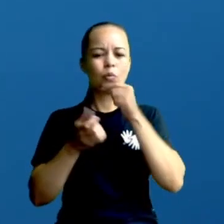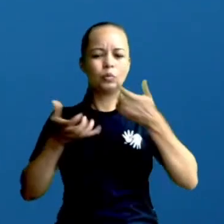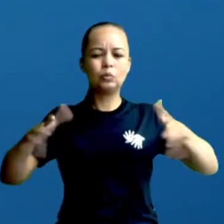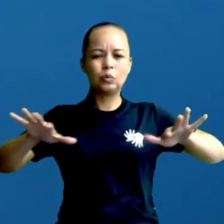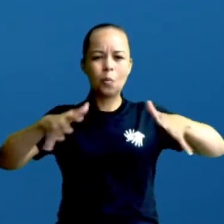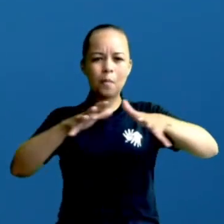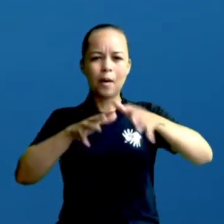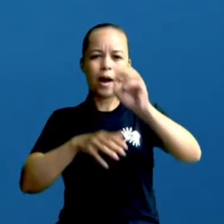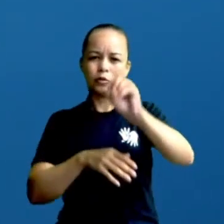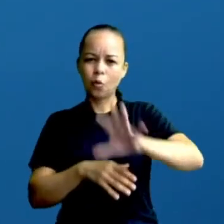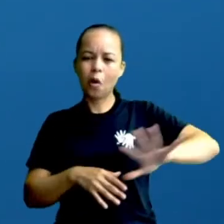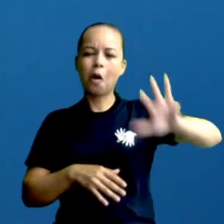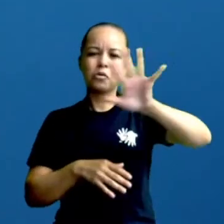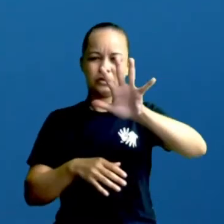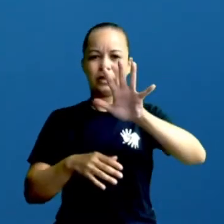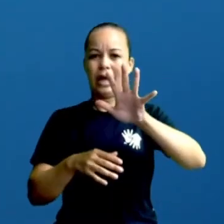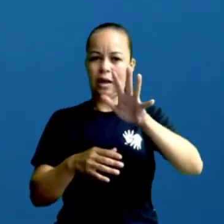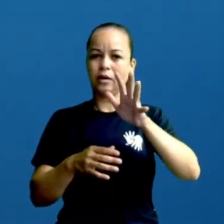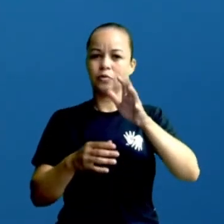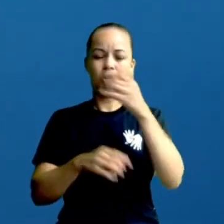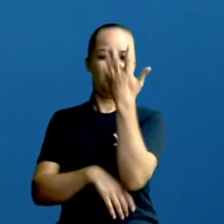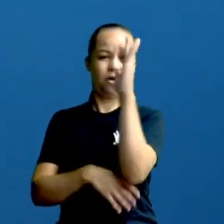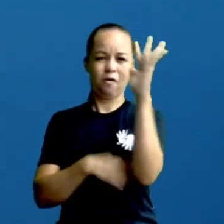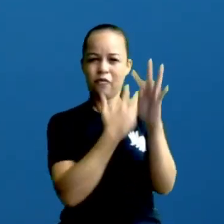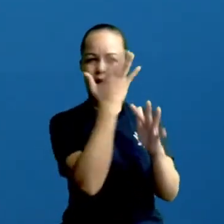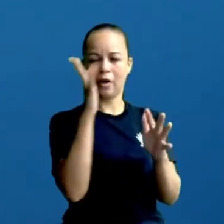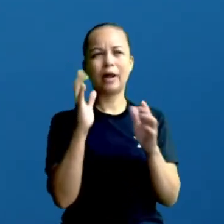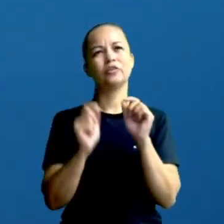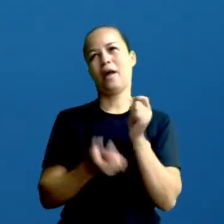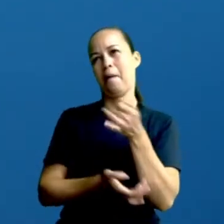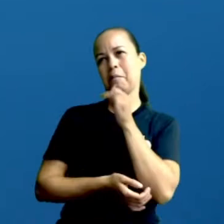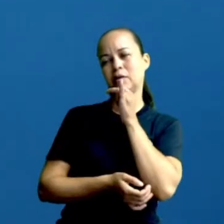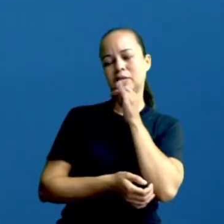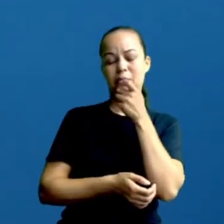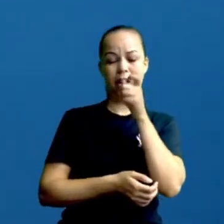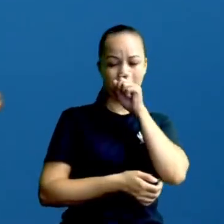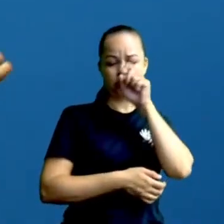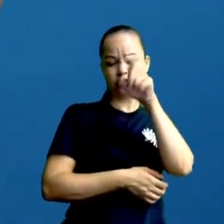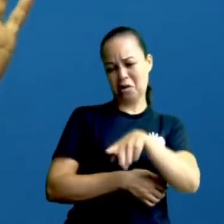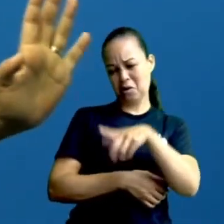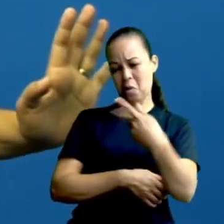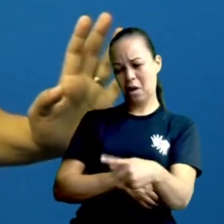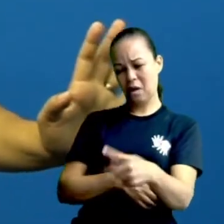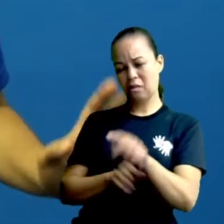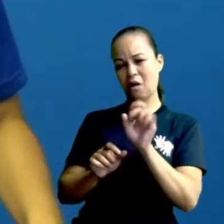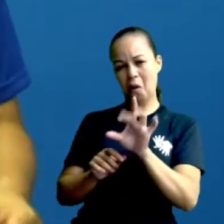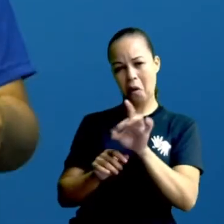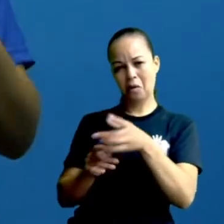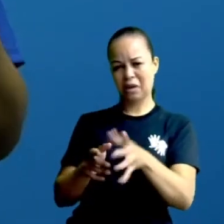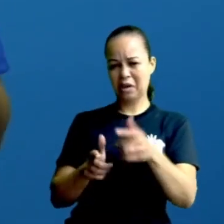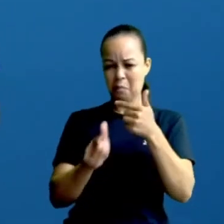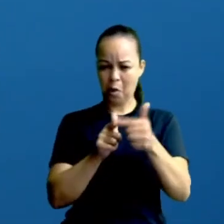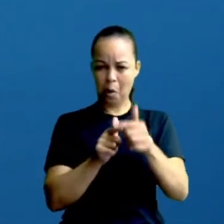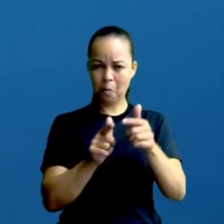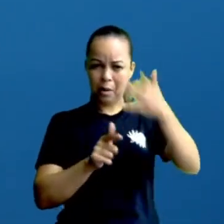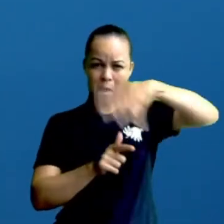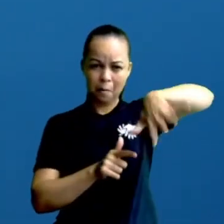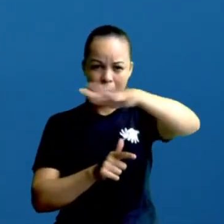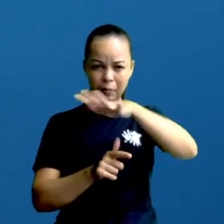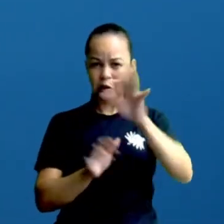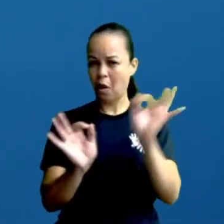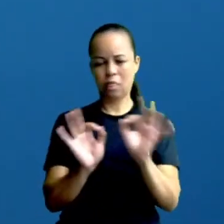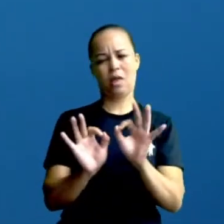afetar num todo, gente. Não é só naquele riozinho, tô jogando um lixozinho, é só aqui, não vai prejudicar ninguém, não.